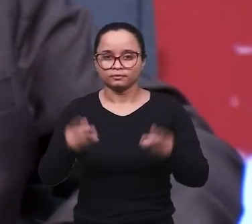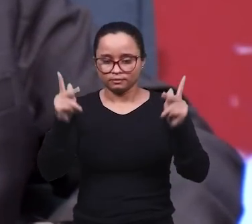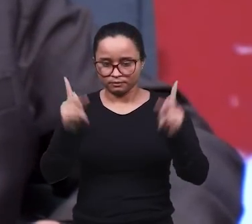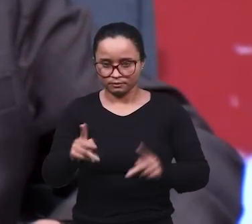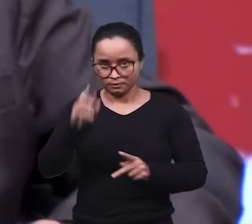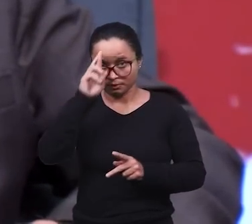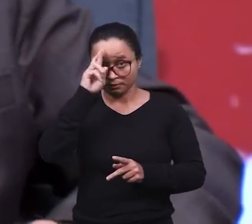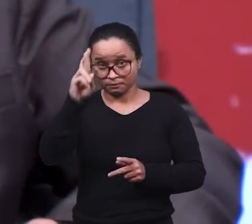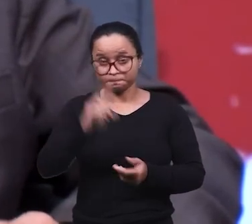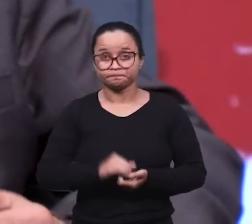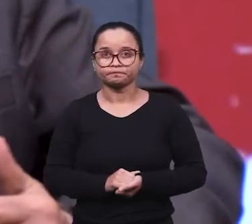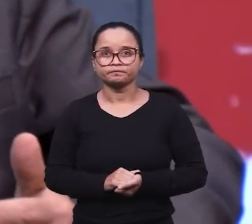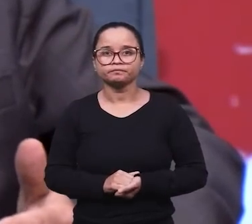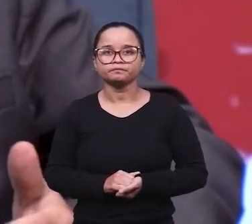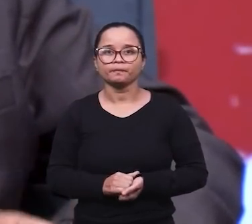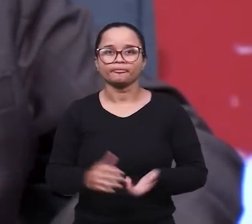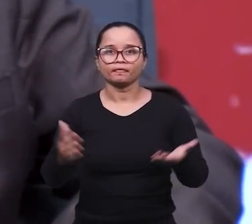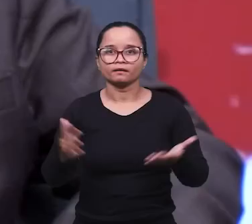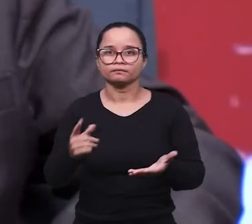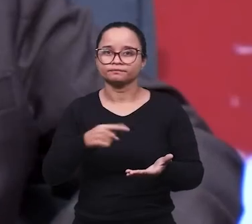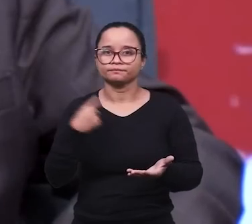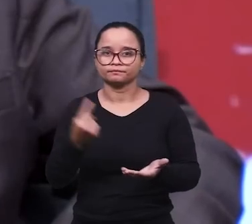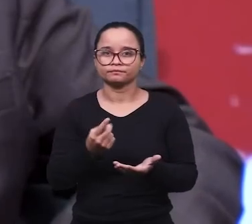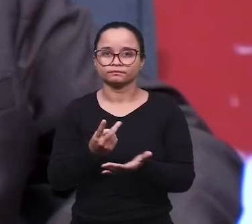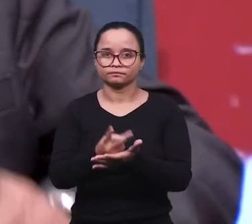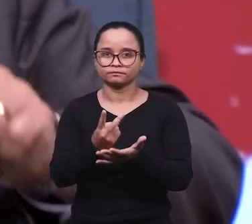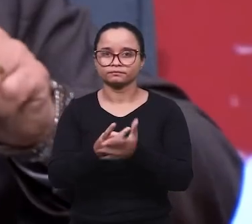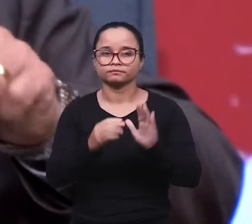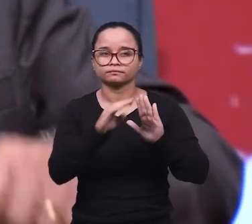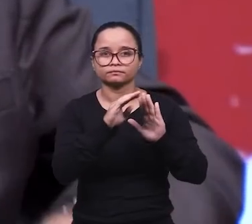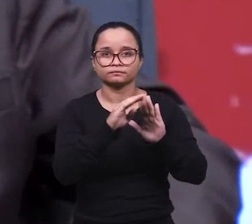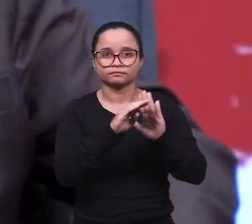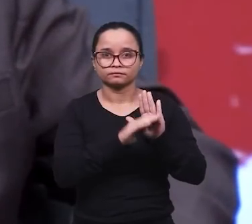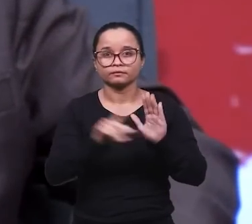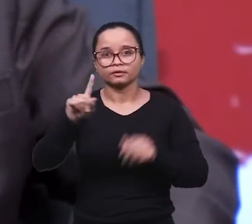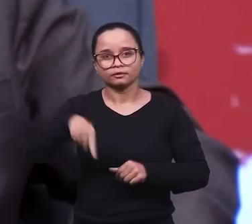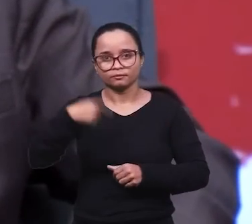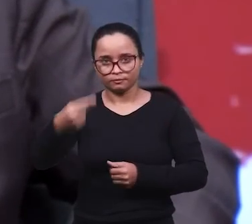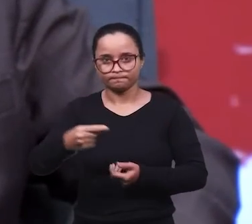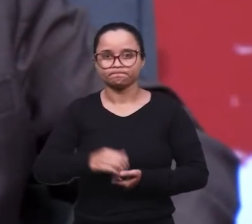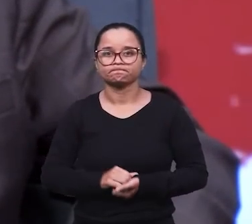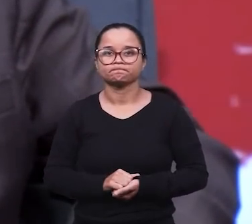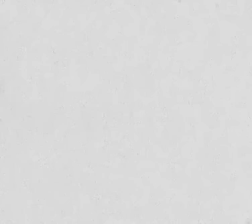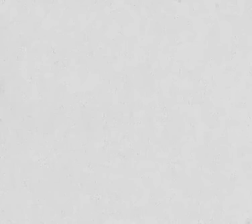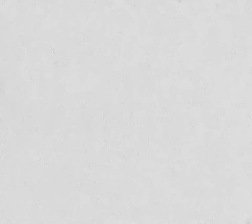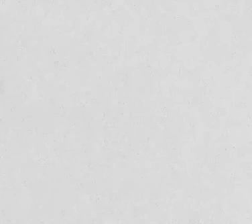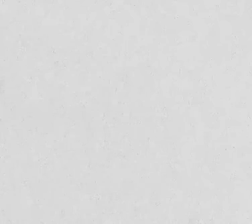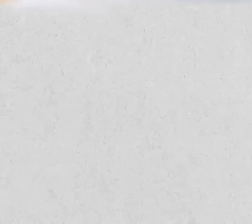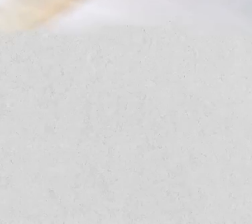Senhor. Nós vamos continuar com o nosso programa logo depois da vinheta.